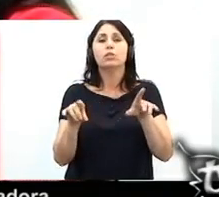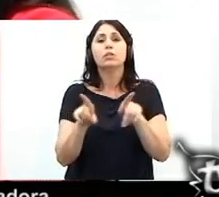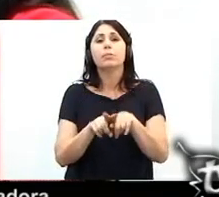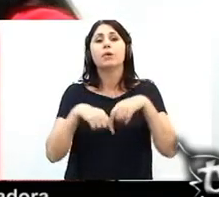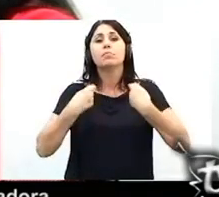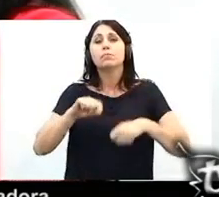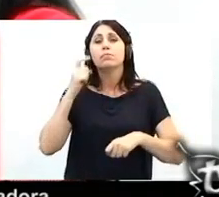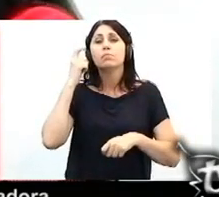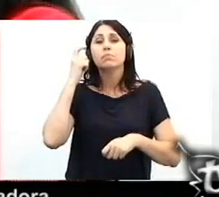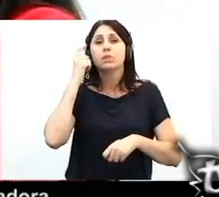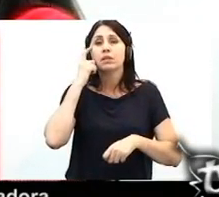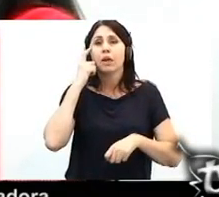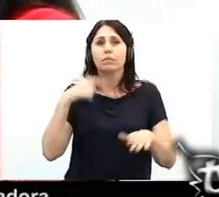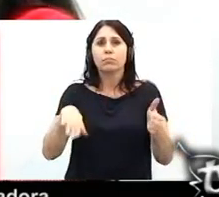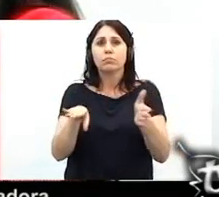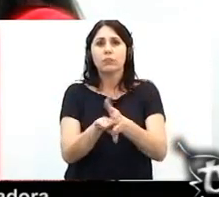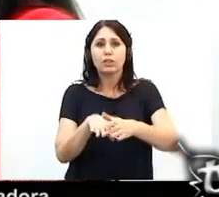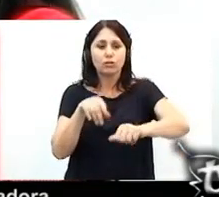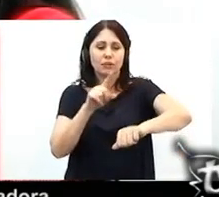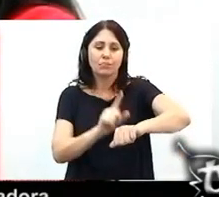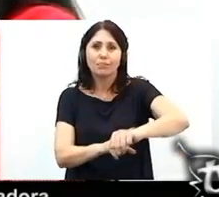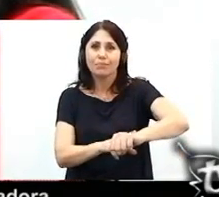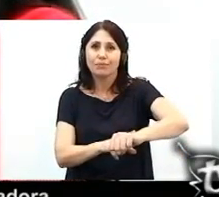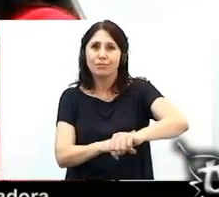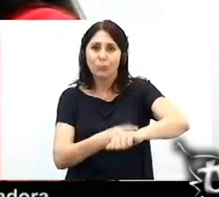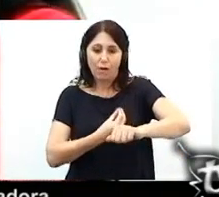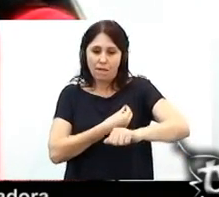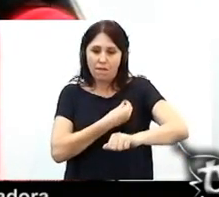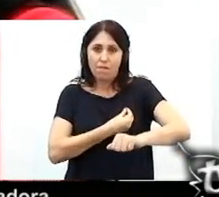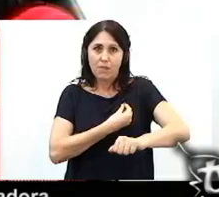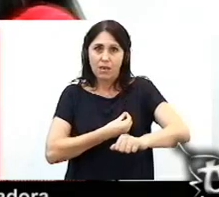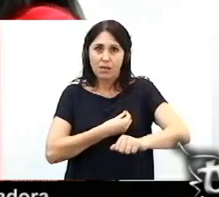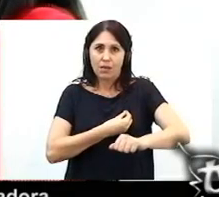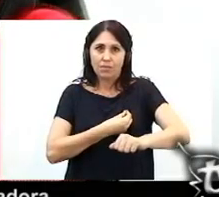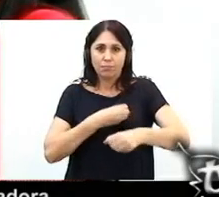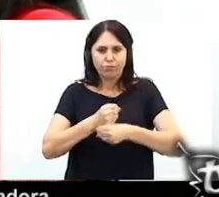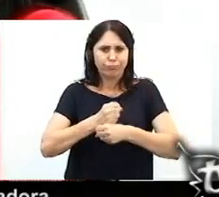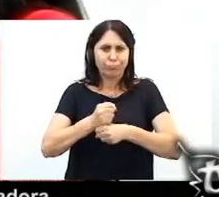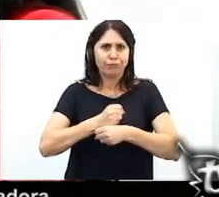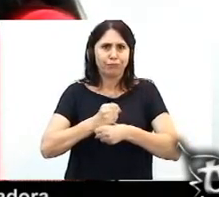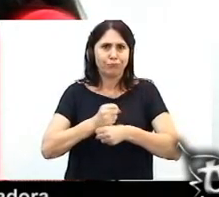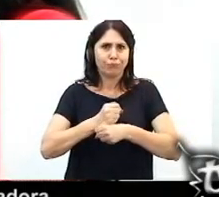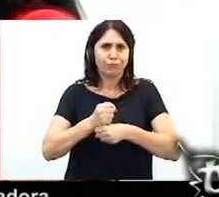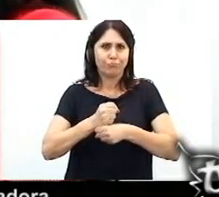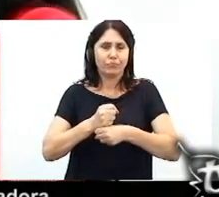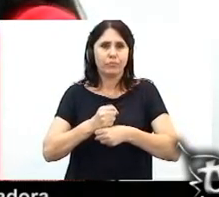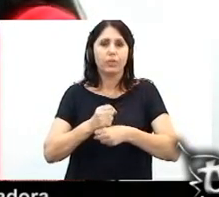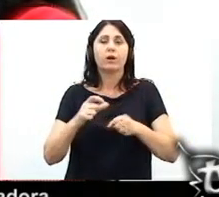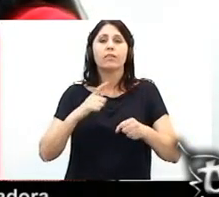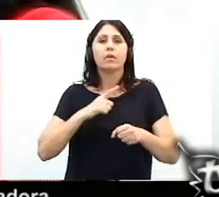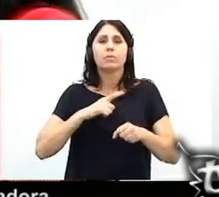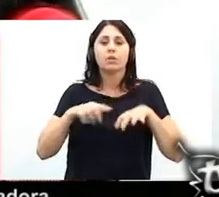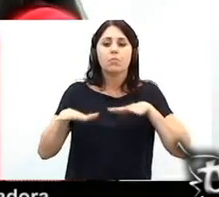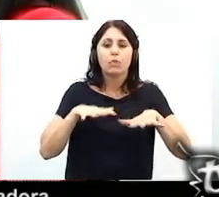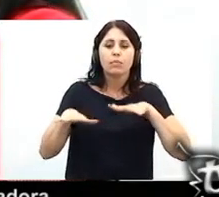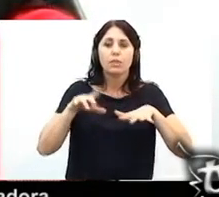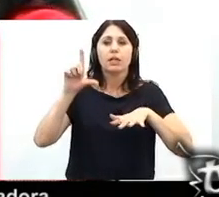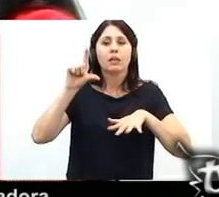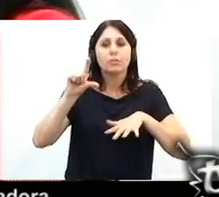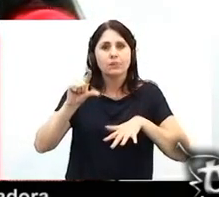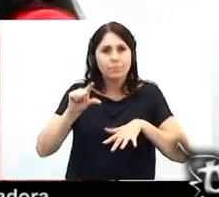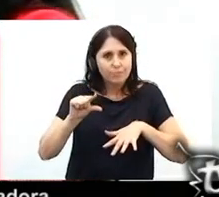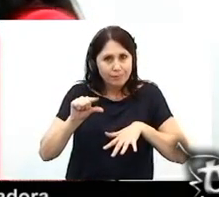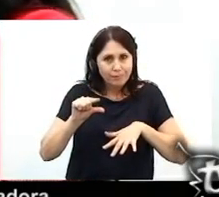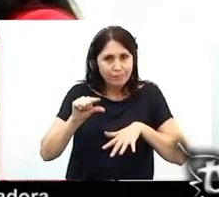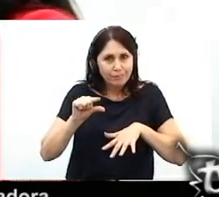mobilidade reduzida. Então, nós temos que pensar, além da questão da acessibilidade, que na verdade está vinculado, nós temos que pensar que